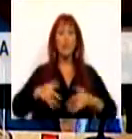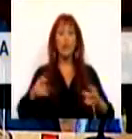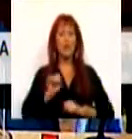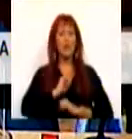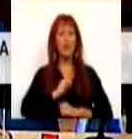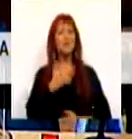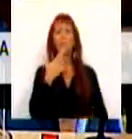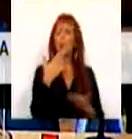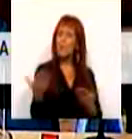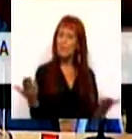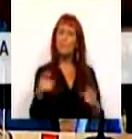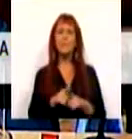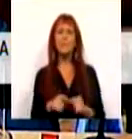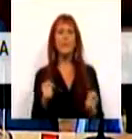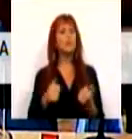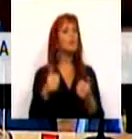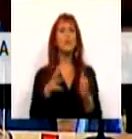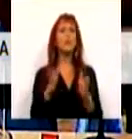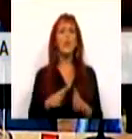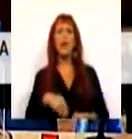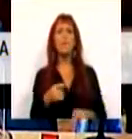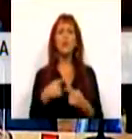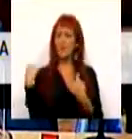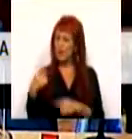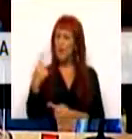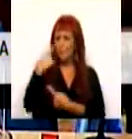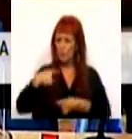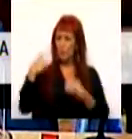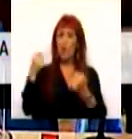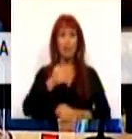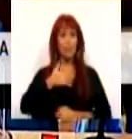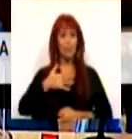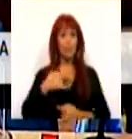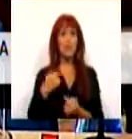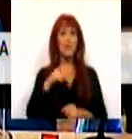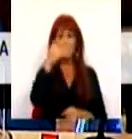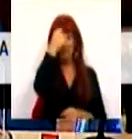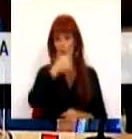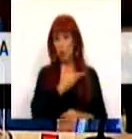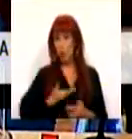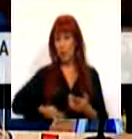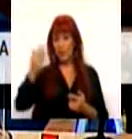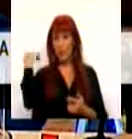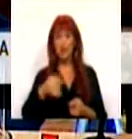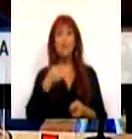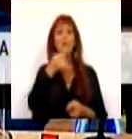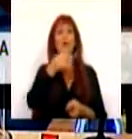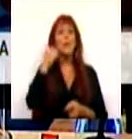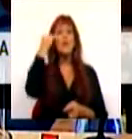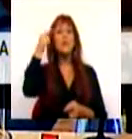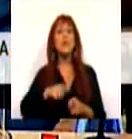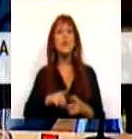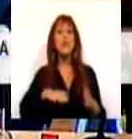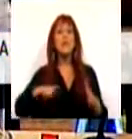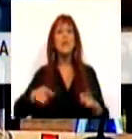meu reconhecimento para com toda a preocupação que tem sido demonstrada com o património arqueológico. Falo-vos em particular do Centro